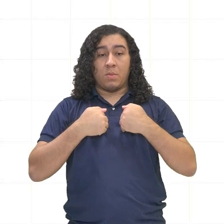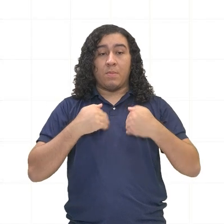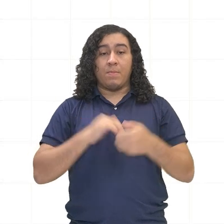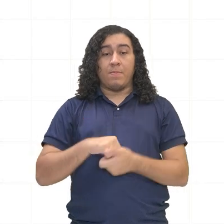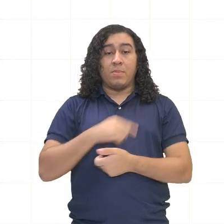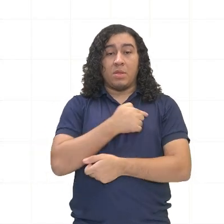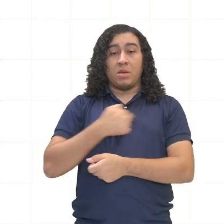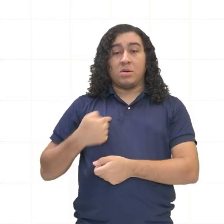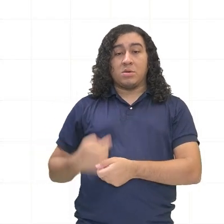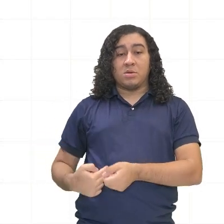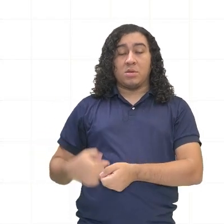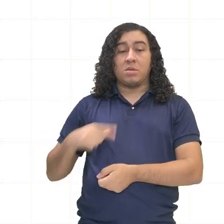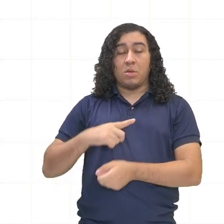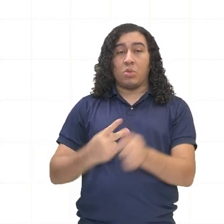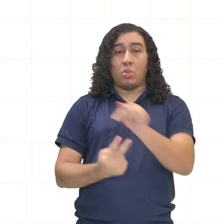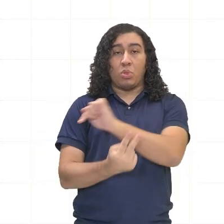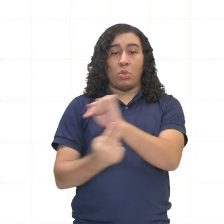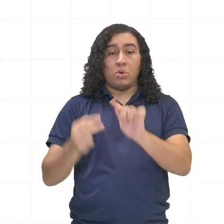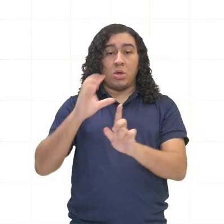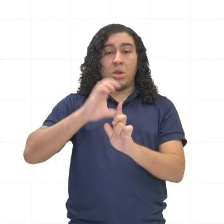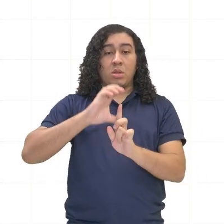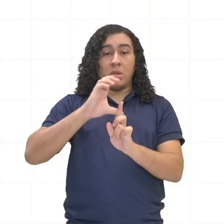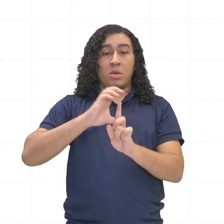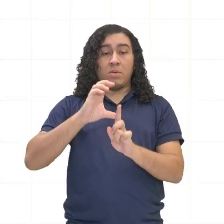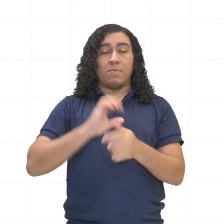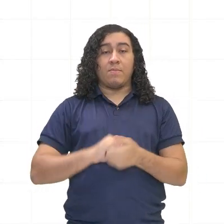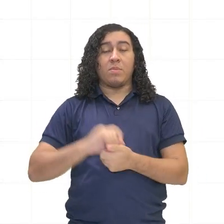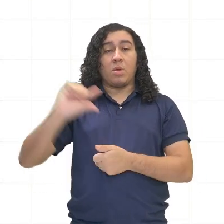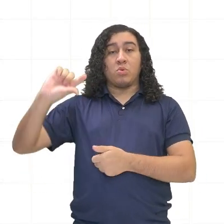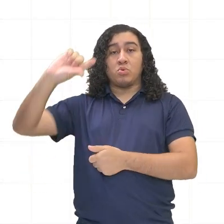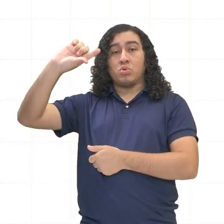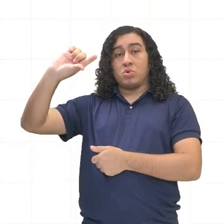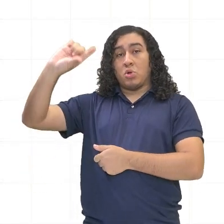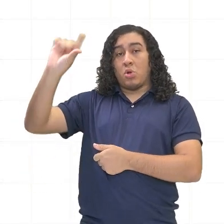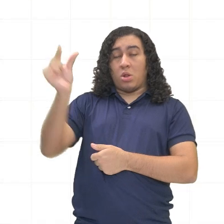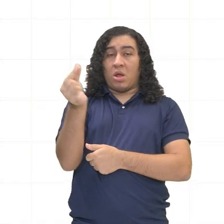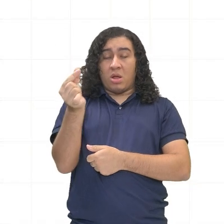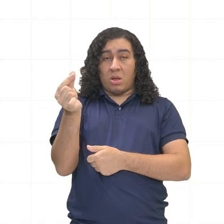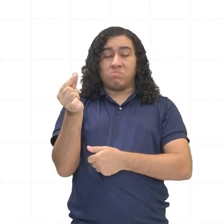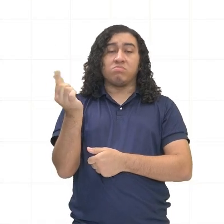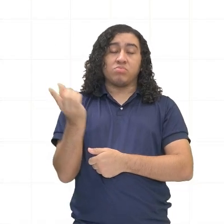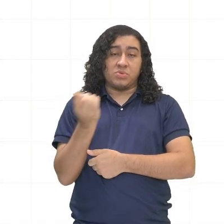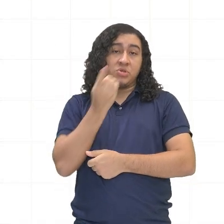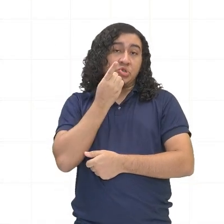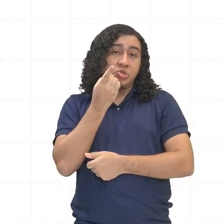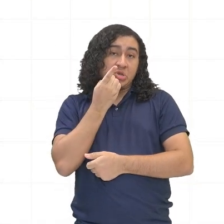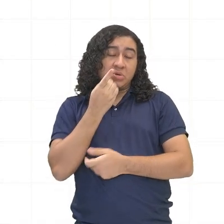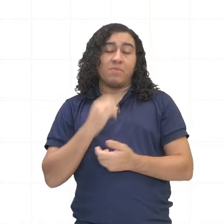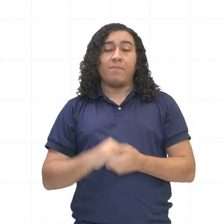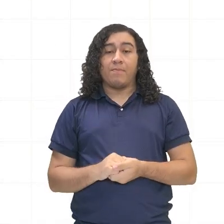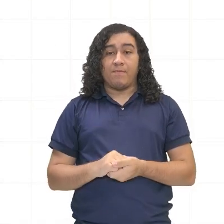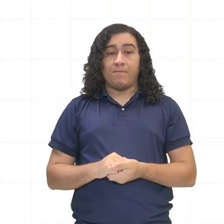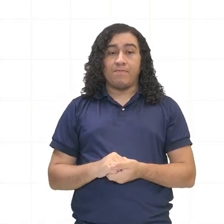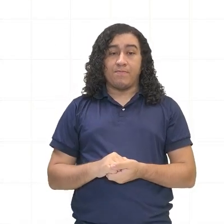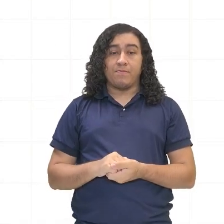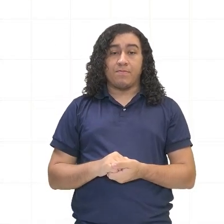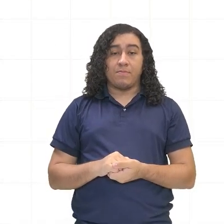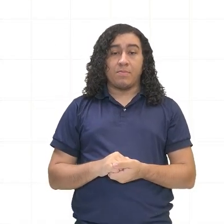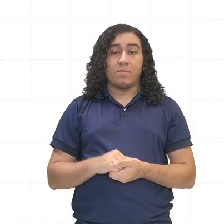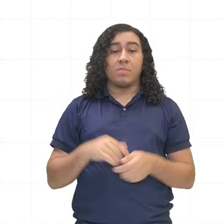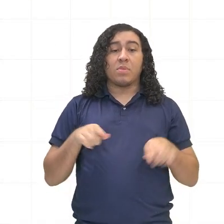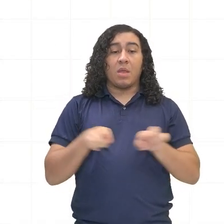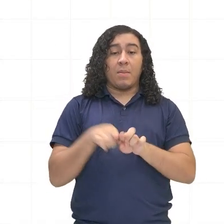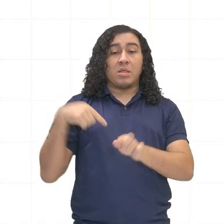2 calendários. O ocidental solar, para atividades cotidianas, e o tradicional, principalmente